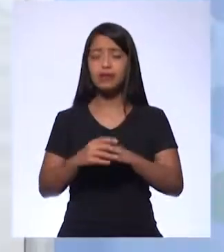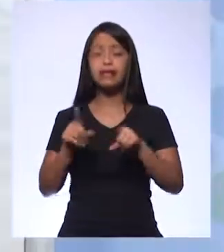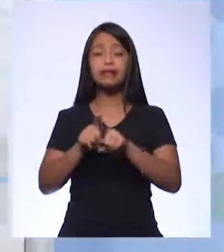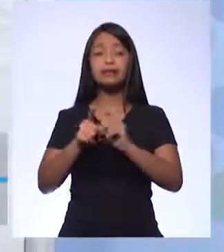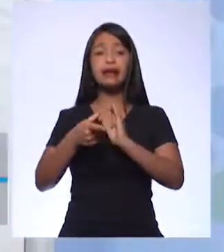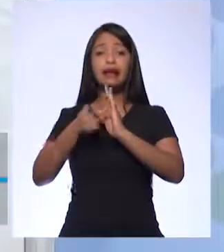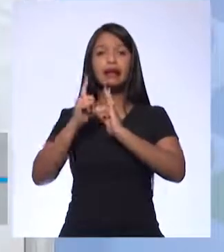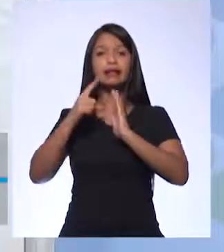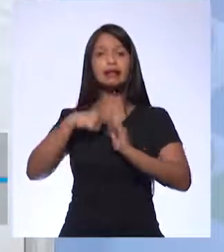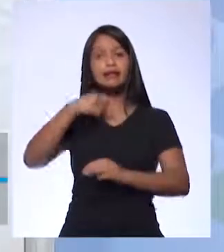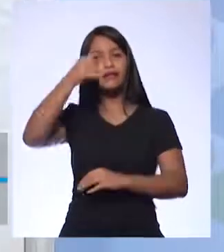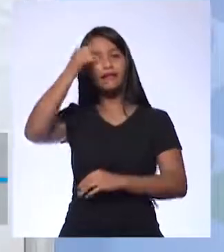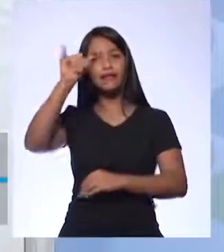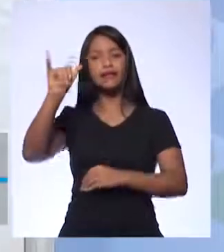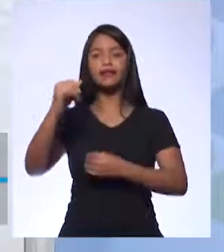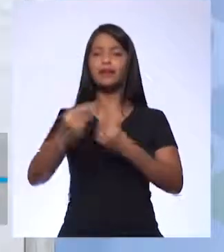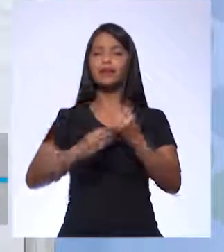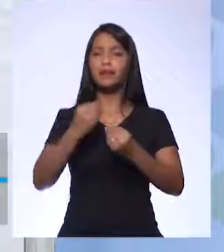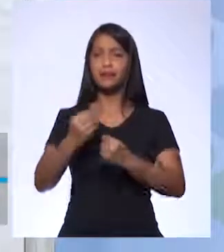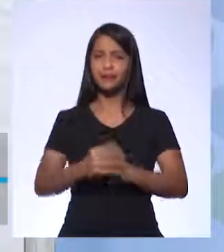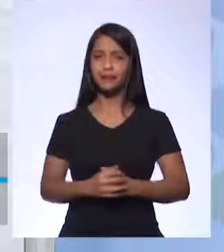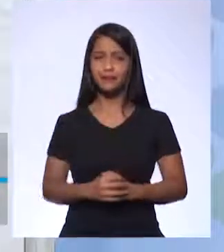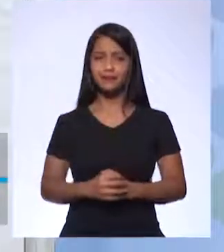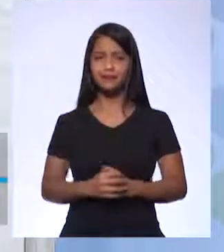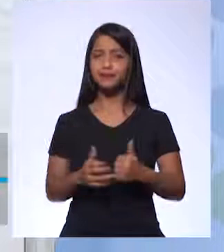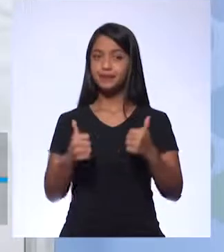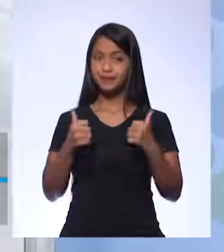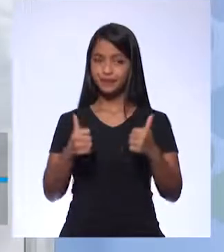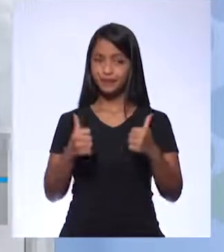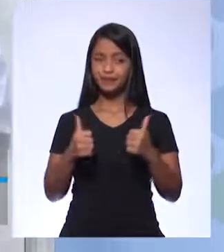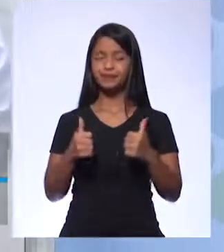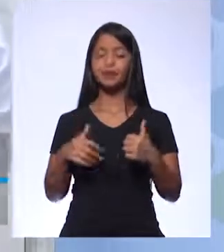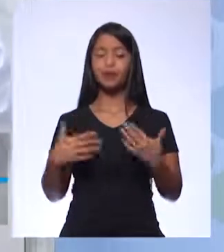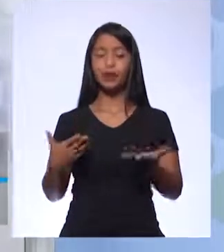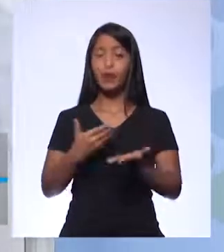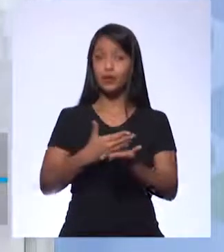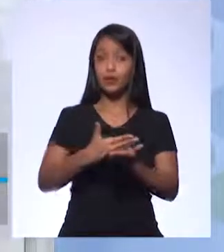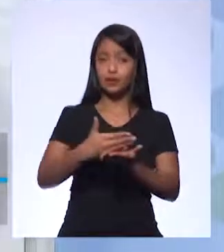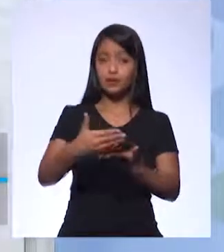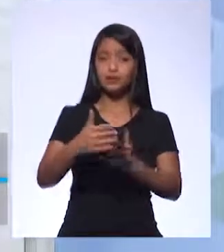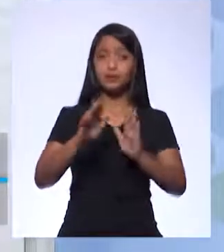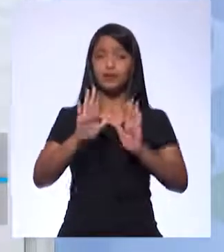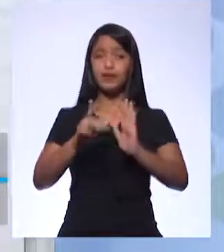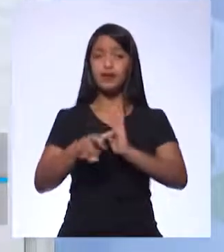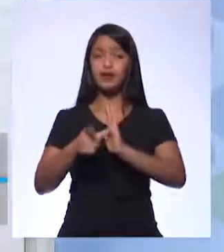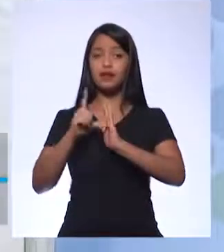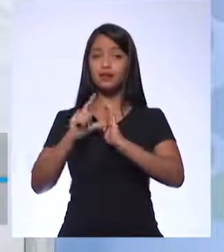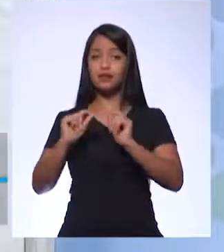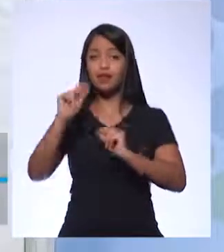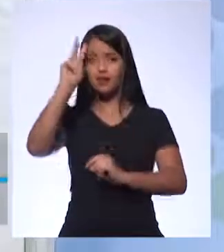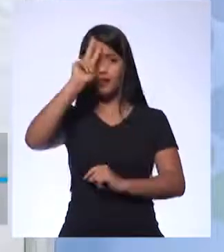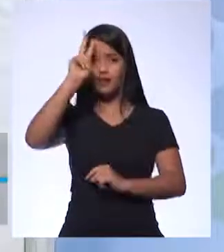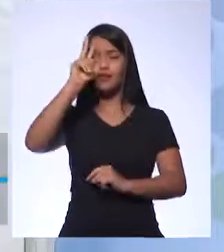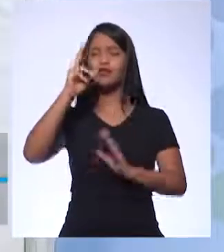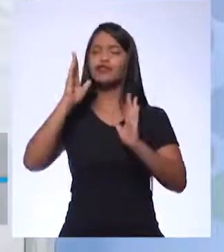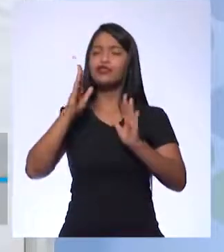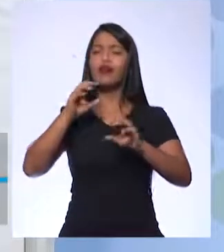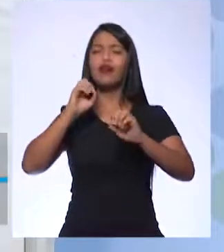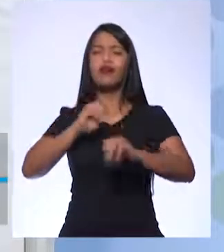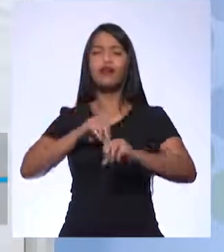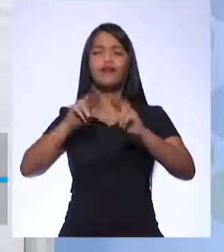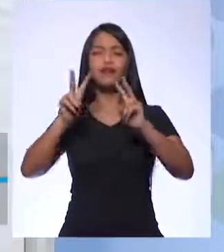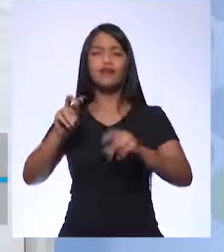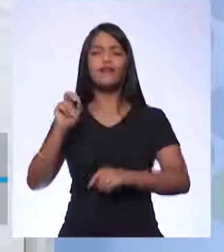ok? Muito bem. Então, antes da gente começar, né, lembra, eu já dei aula sobre vírus, já dei aula